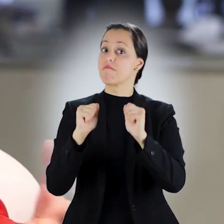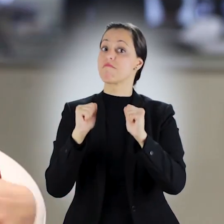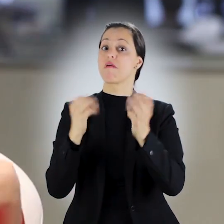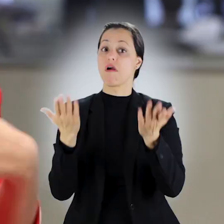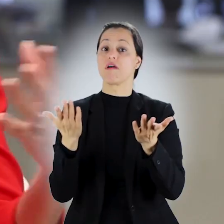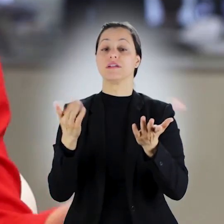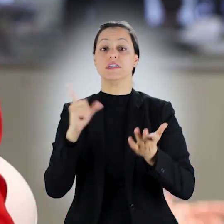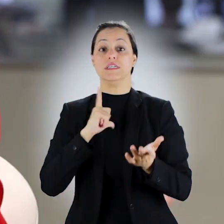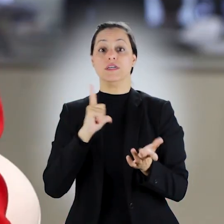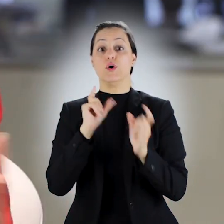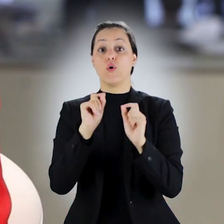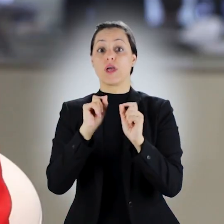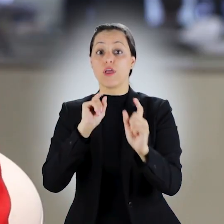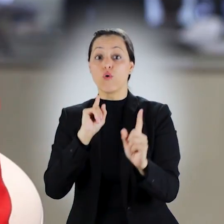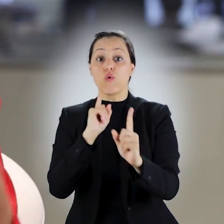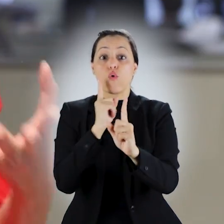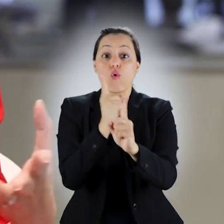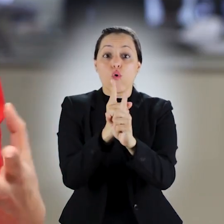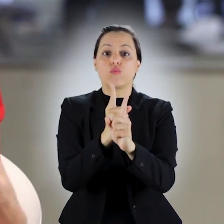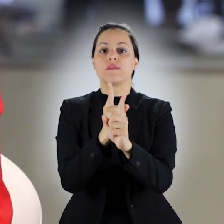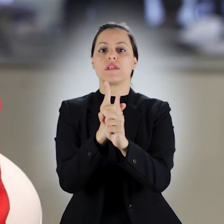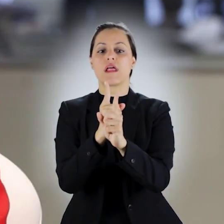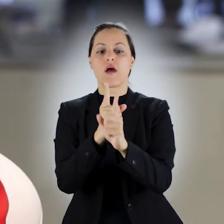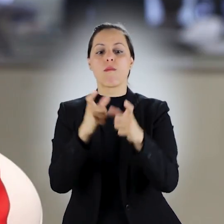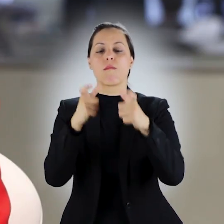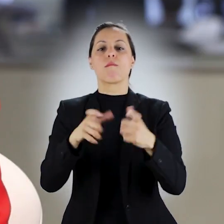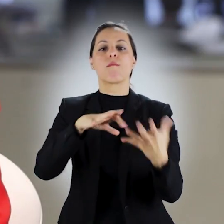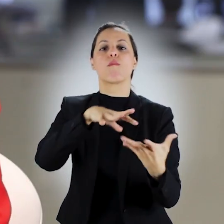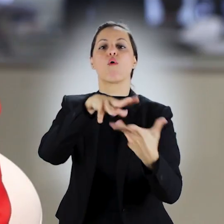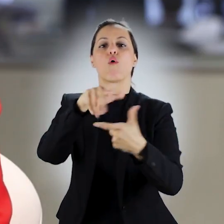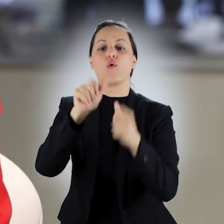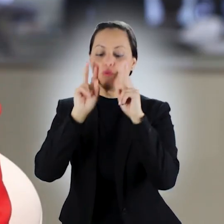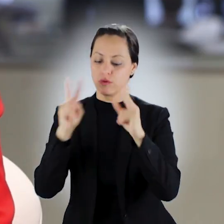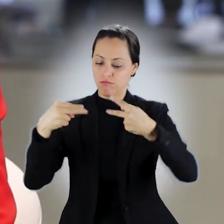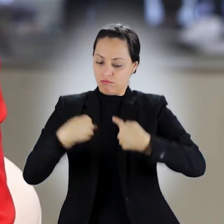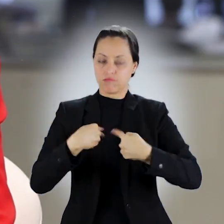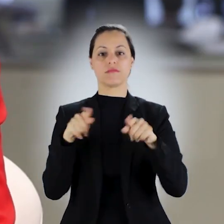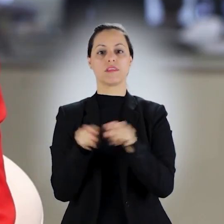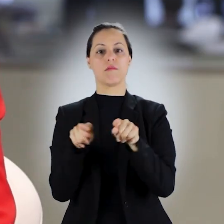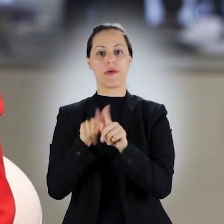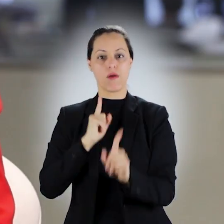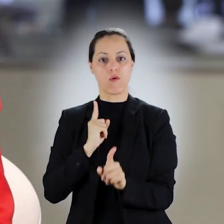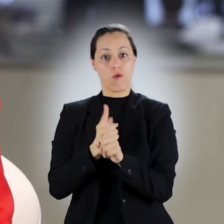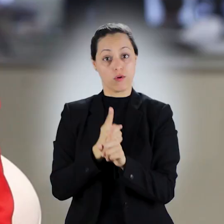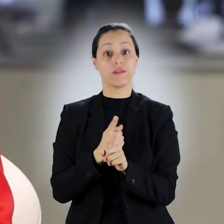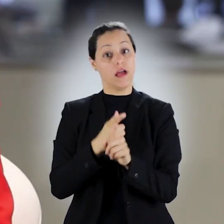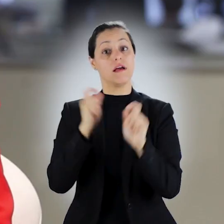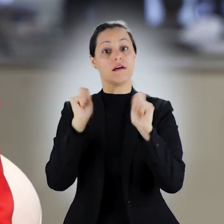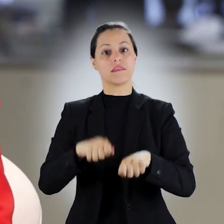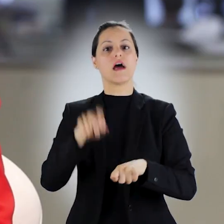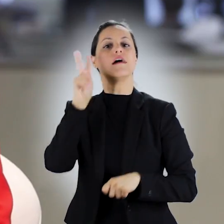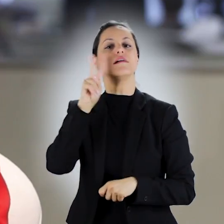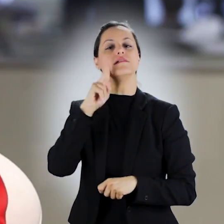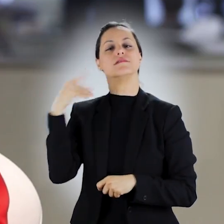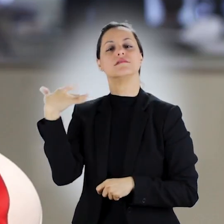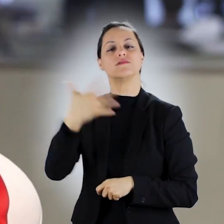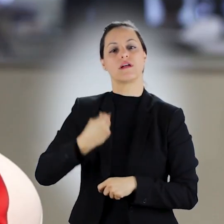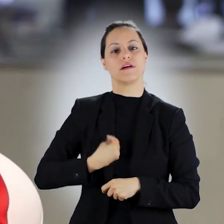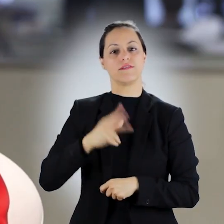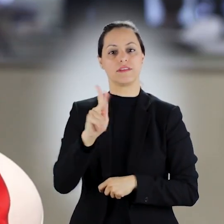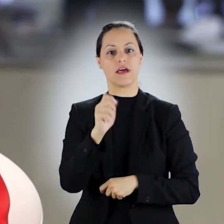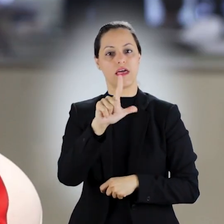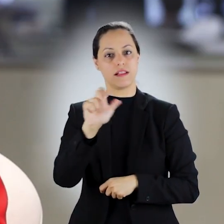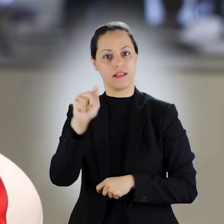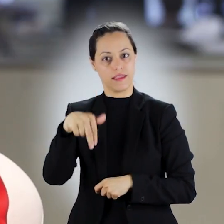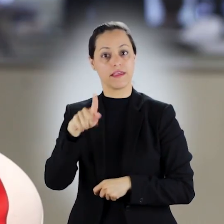com tempo e quiserem, né, se encontrar uma posição no mundo para focar na vida da Helen Keller e da Amy Sullivan, que eu